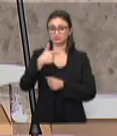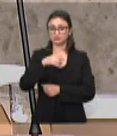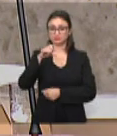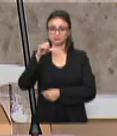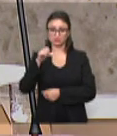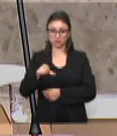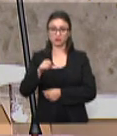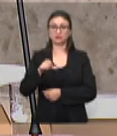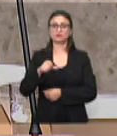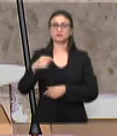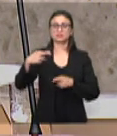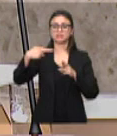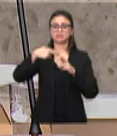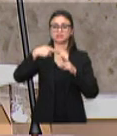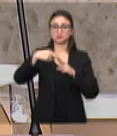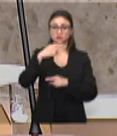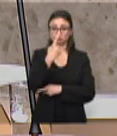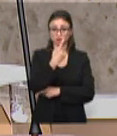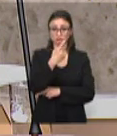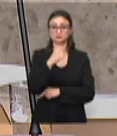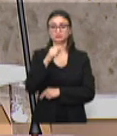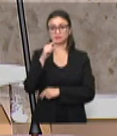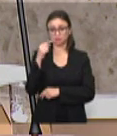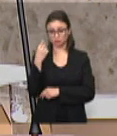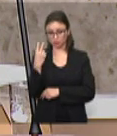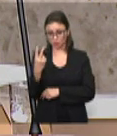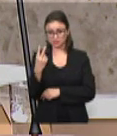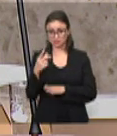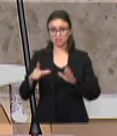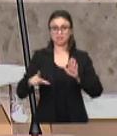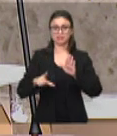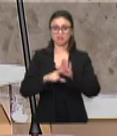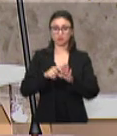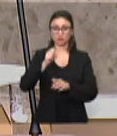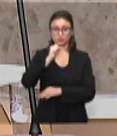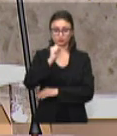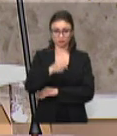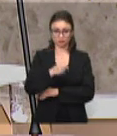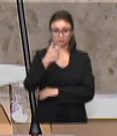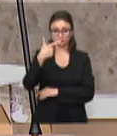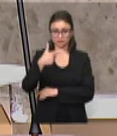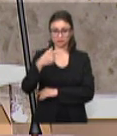29, incisos 1 e 2 da Lei